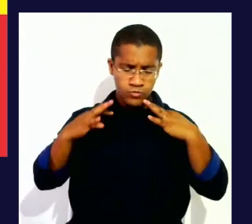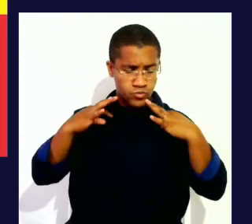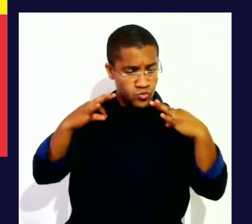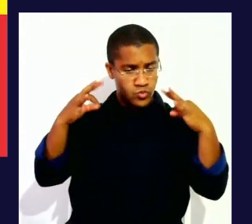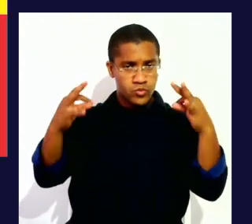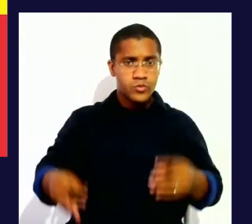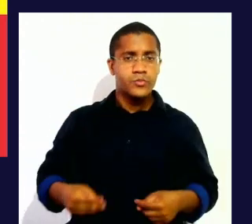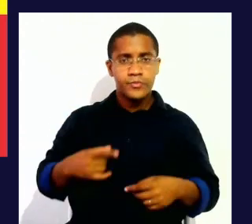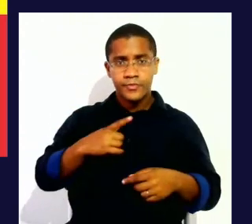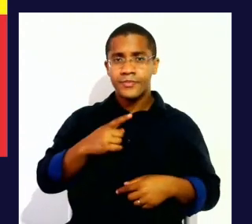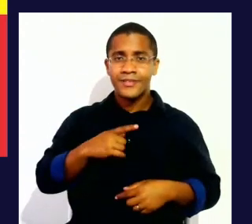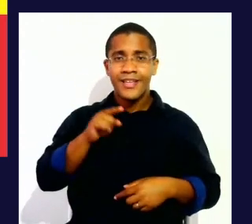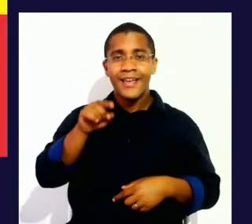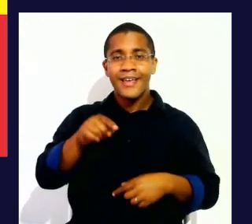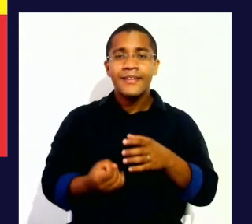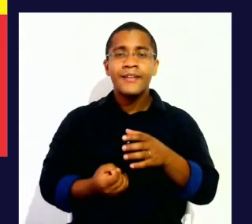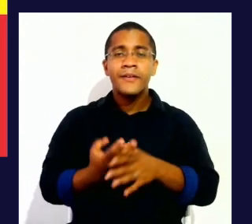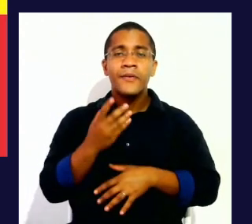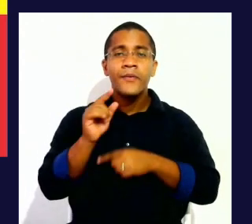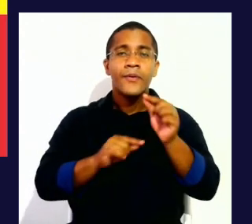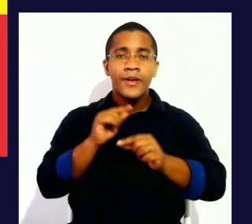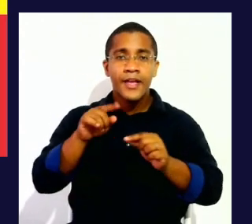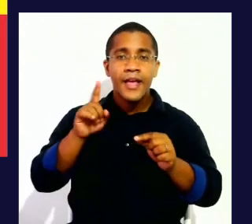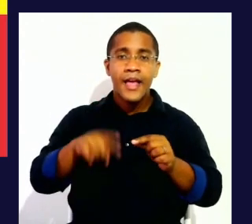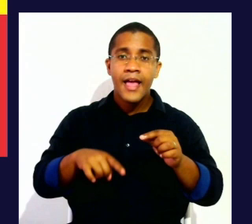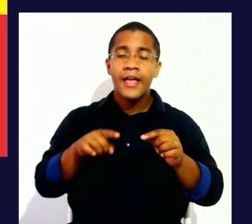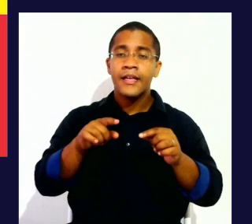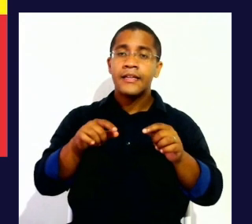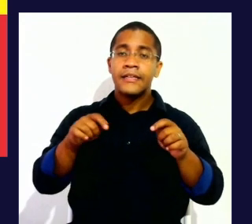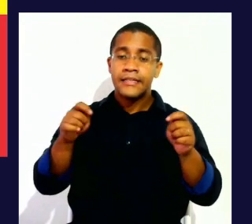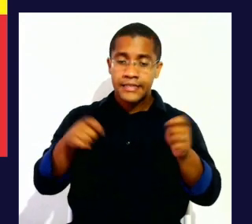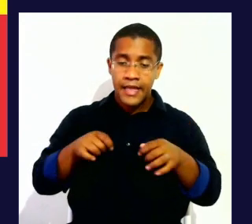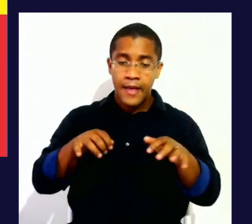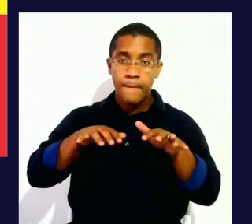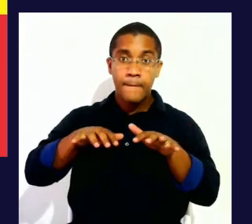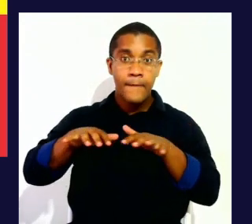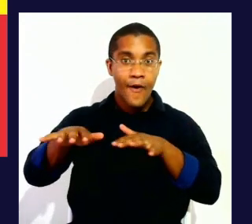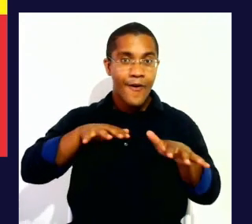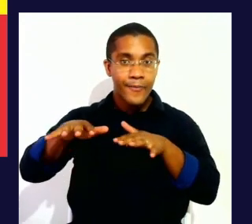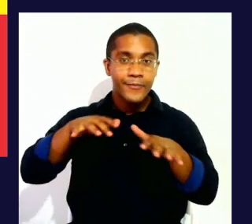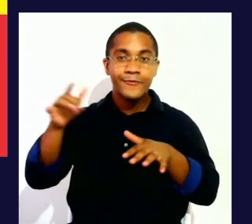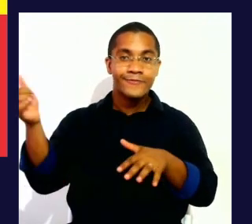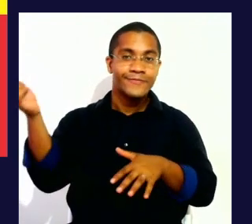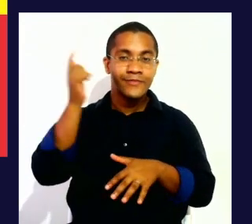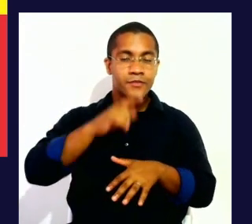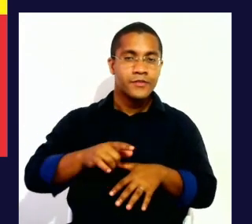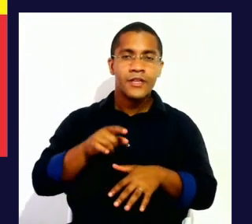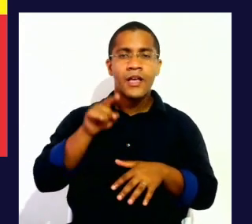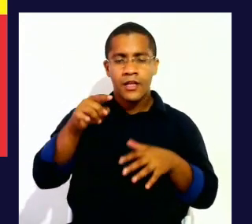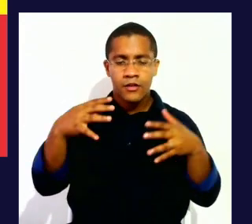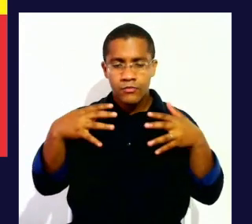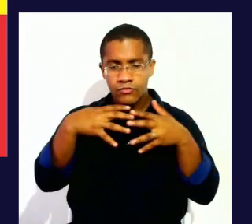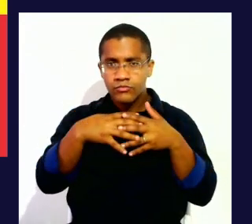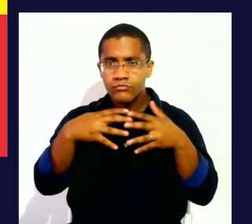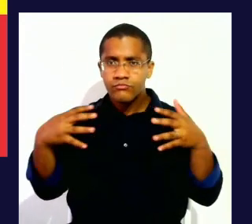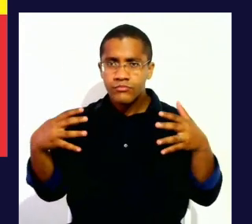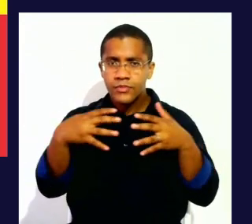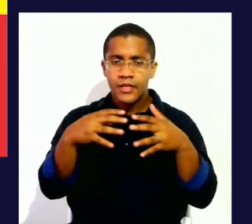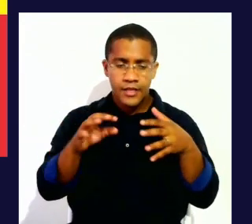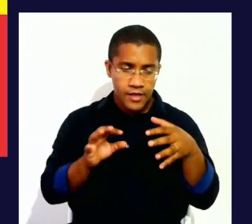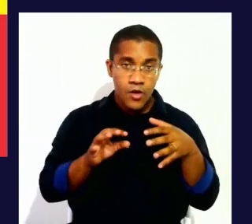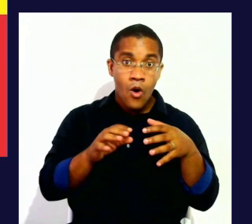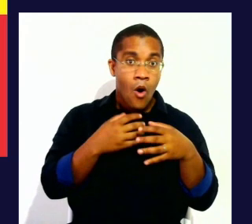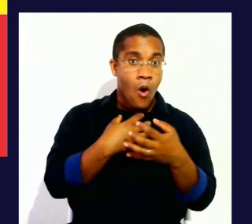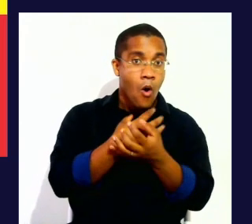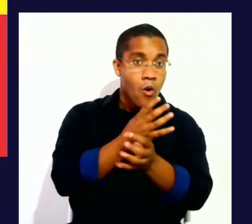compreender todo o nosso corpo, eles vão formar a parte ativa do aparelho locomotor. Estão unidos, na